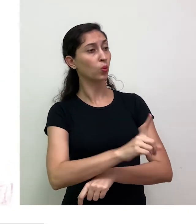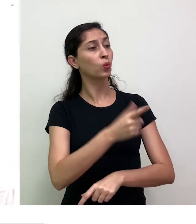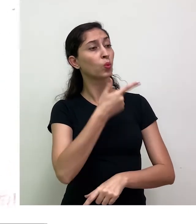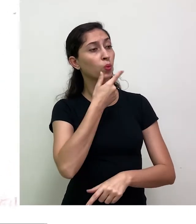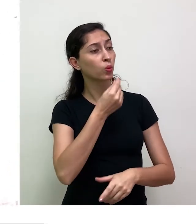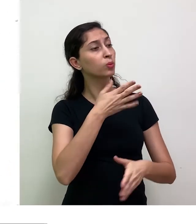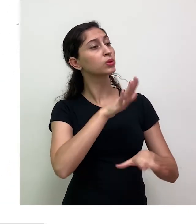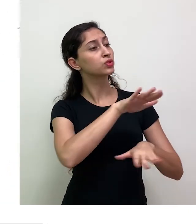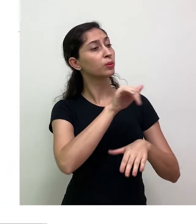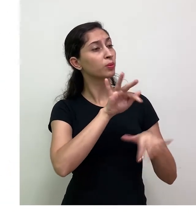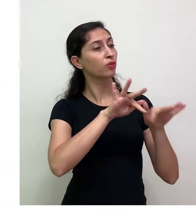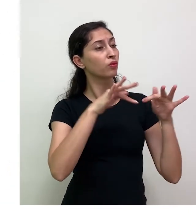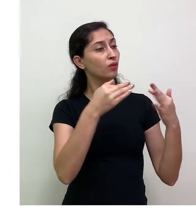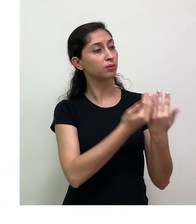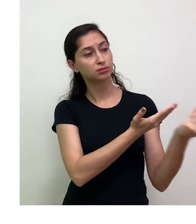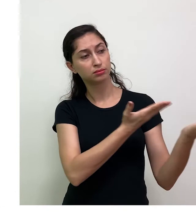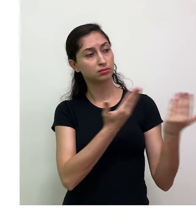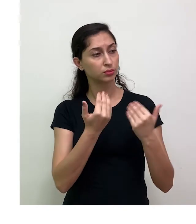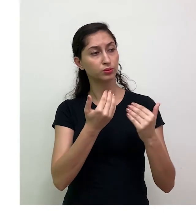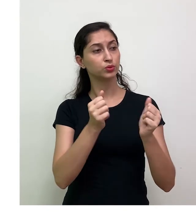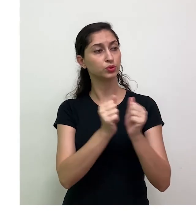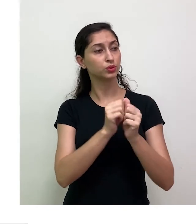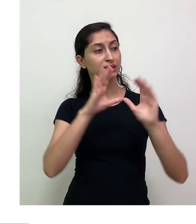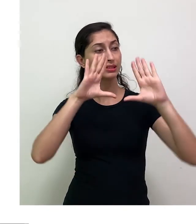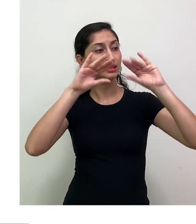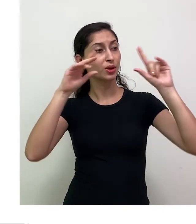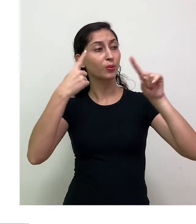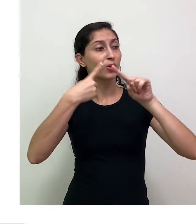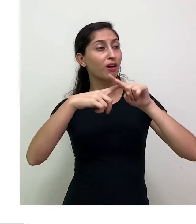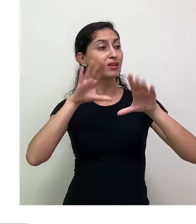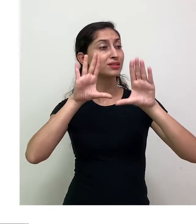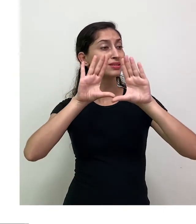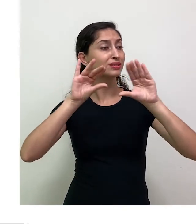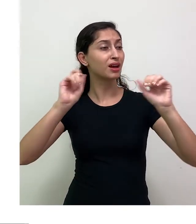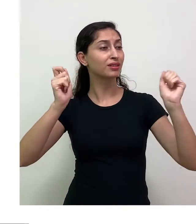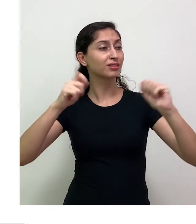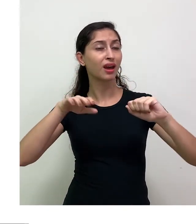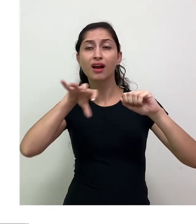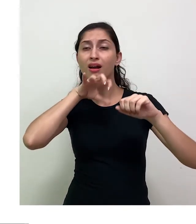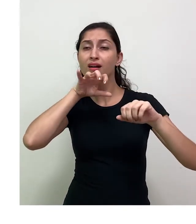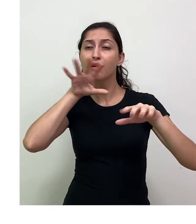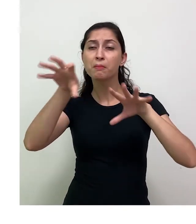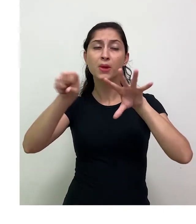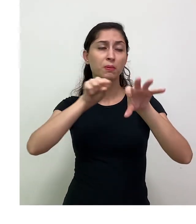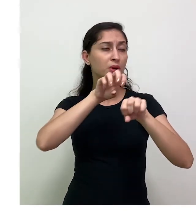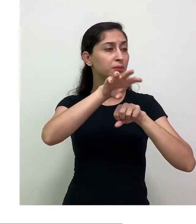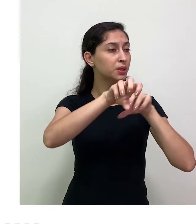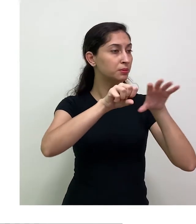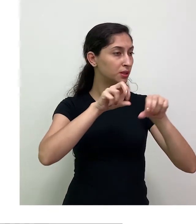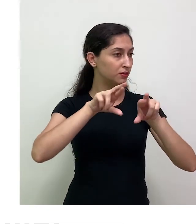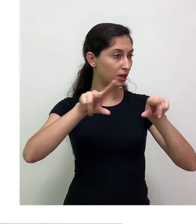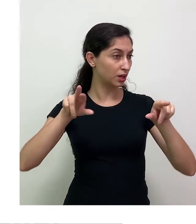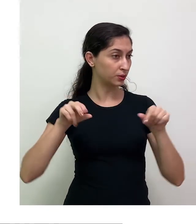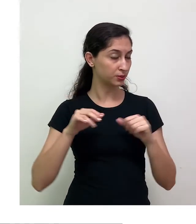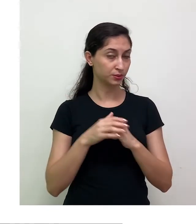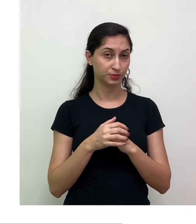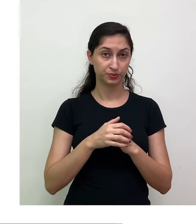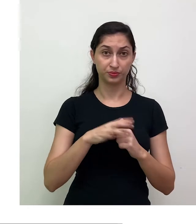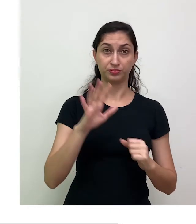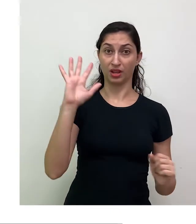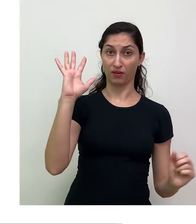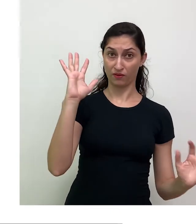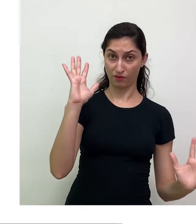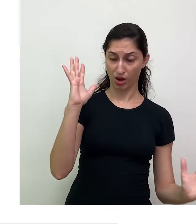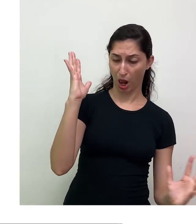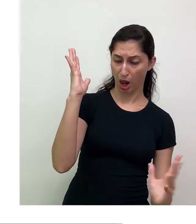homem falou para seus parentes virem com ele para o céu, pois lá tinha muitos bichos para caçar. Os homens foram e